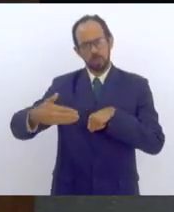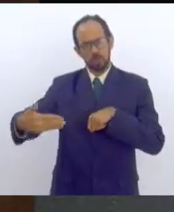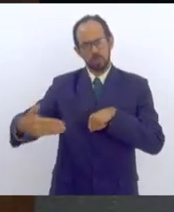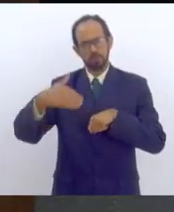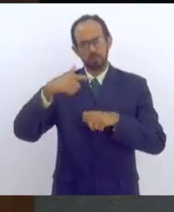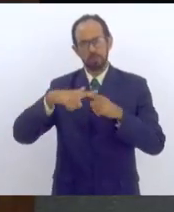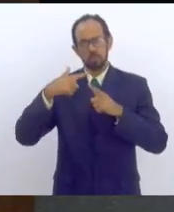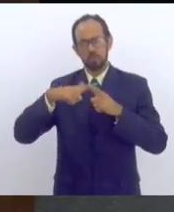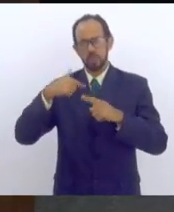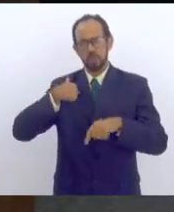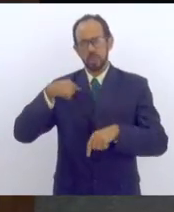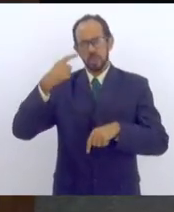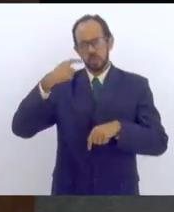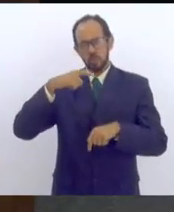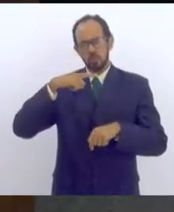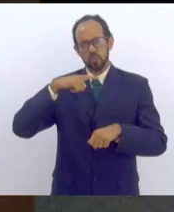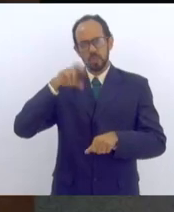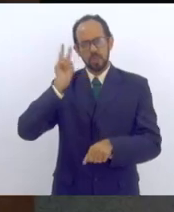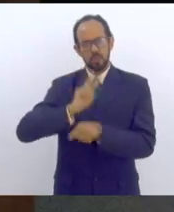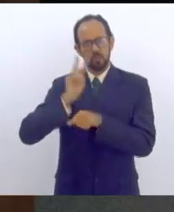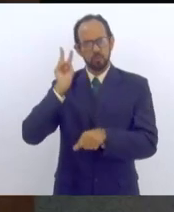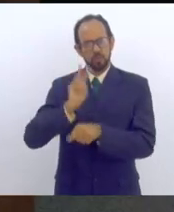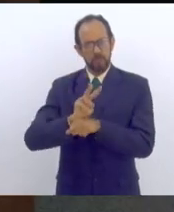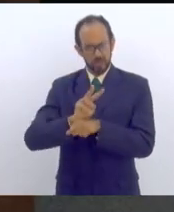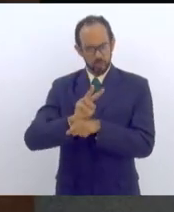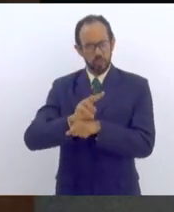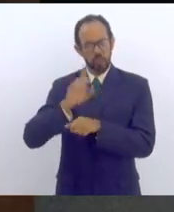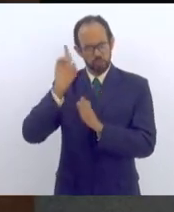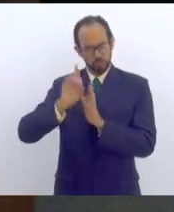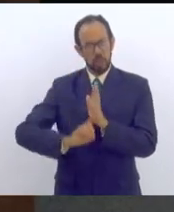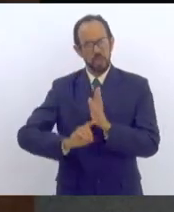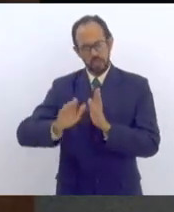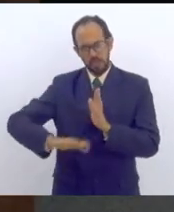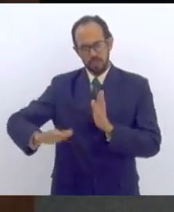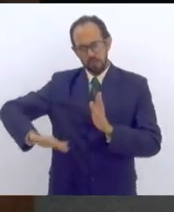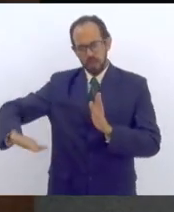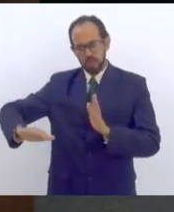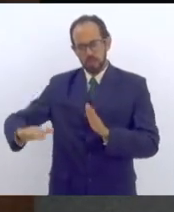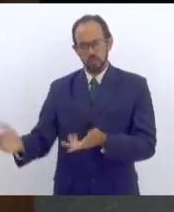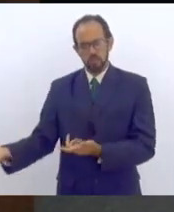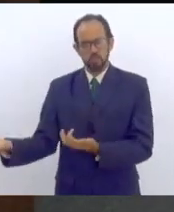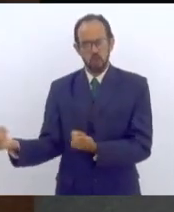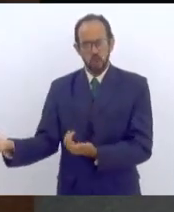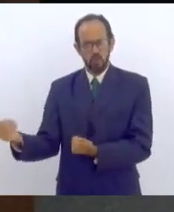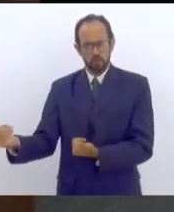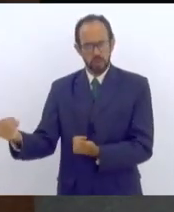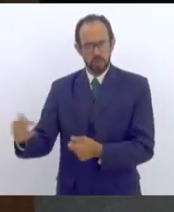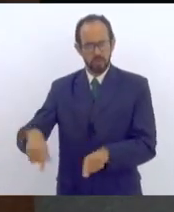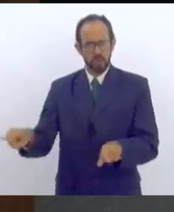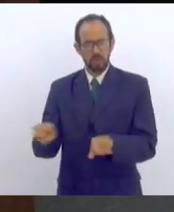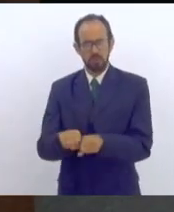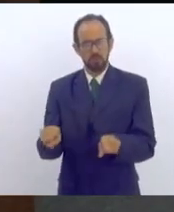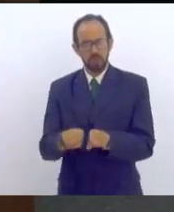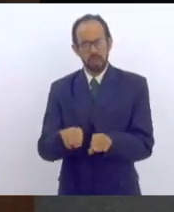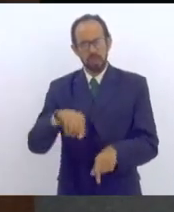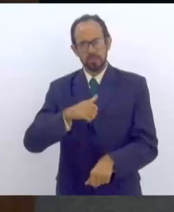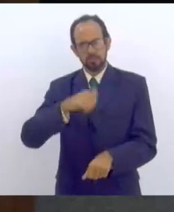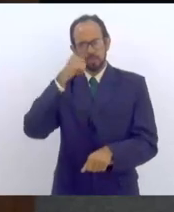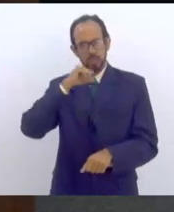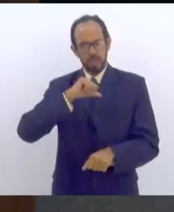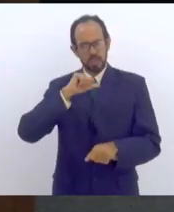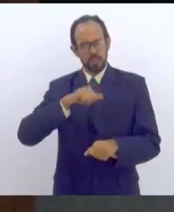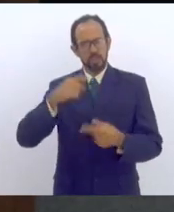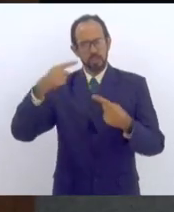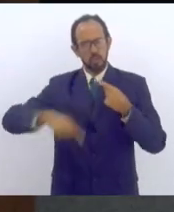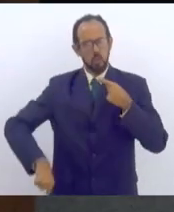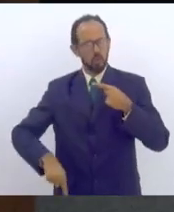eu defendo arduamente o direito da infância e da juventude. Eu defendo arduamente o direito das mulheres, um combate